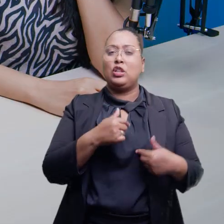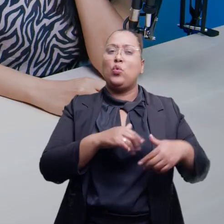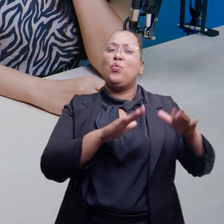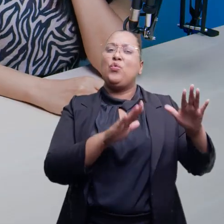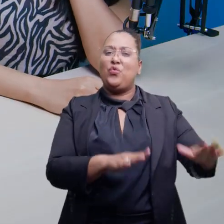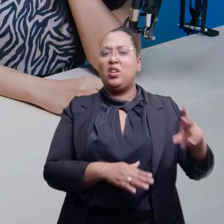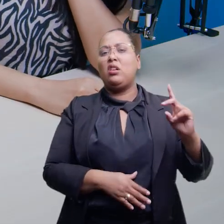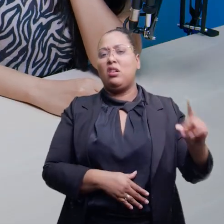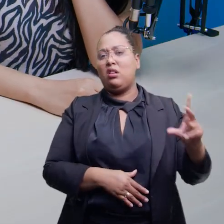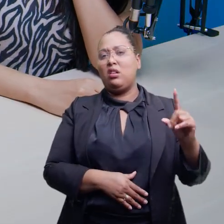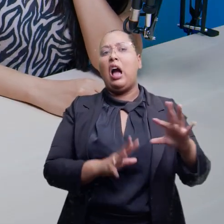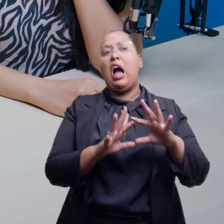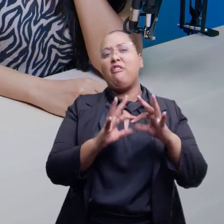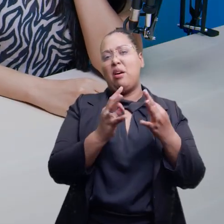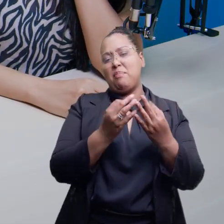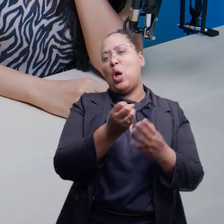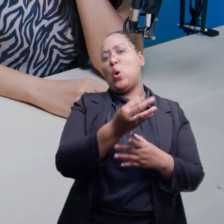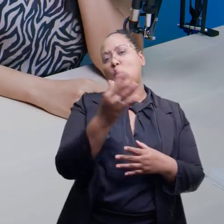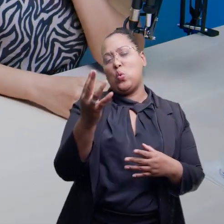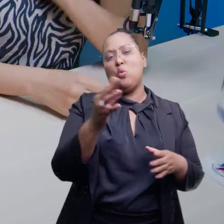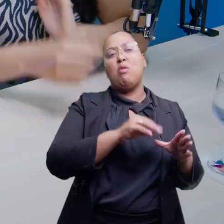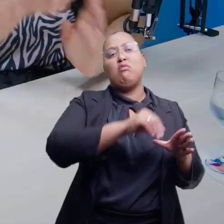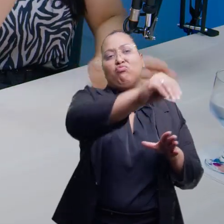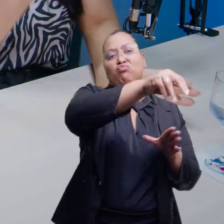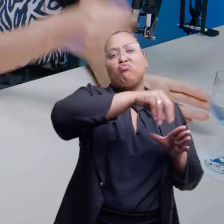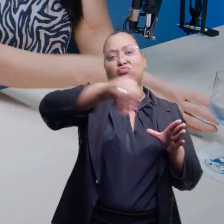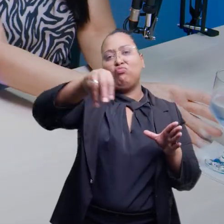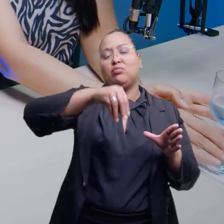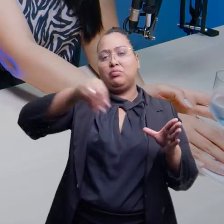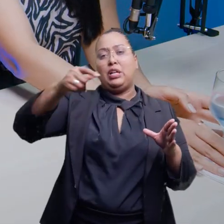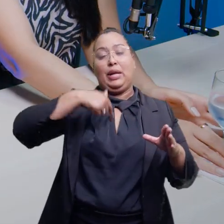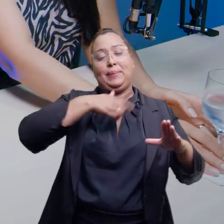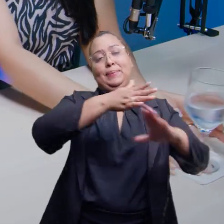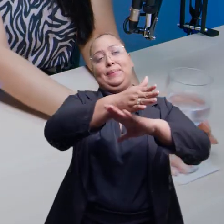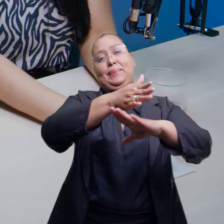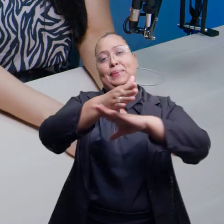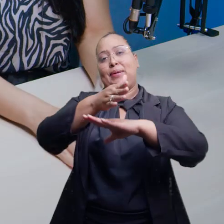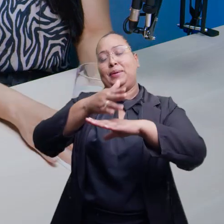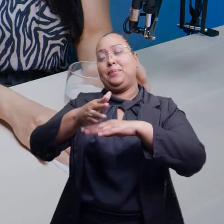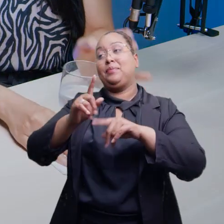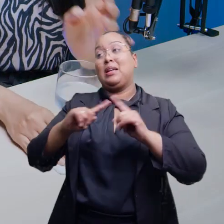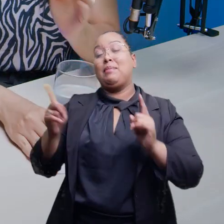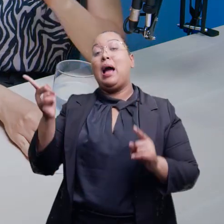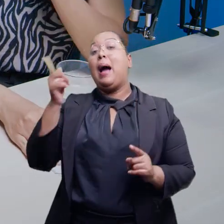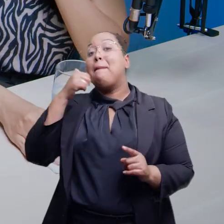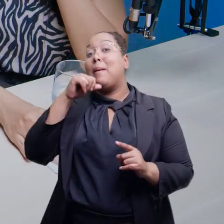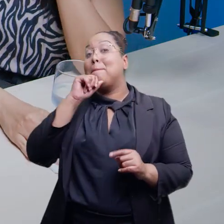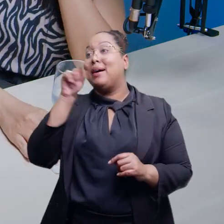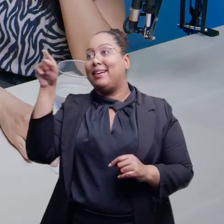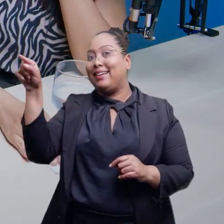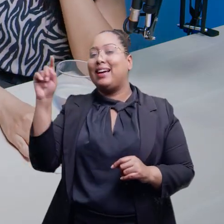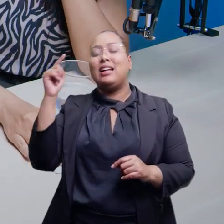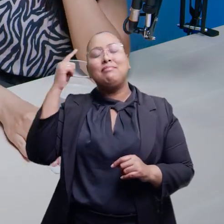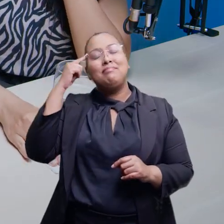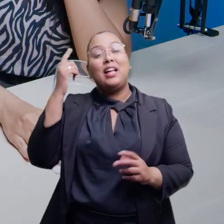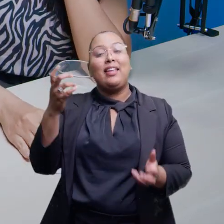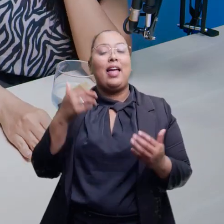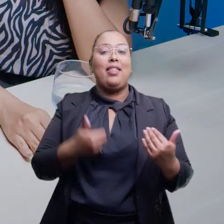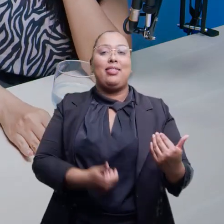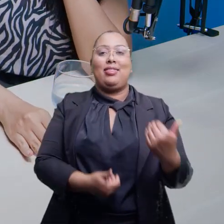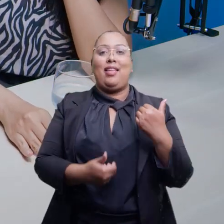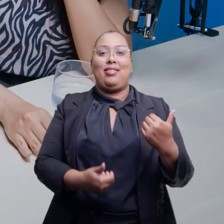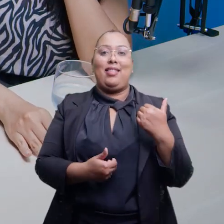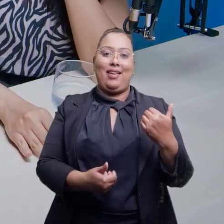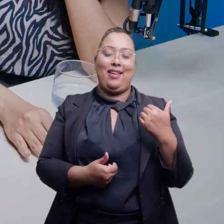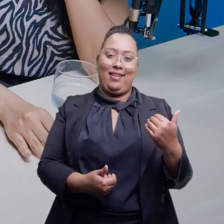E eu passei um tempo lá, passei por algumas famílias, né, também, nesse período. E minha mãe tinha a ideia de adotar um